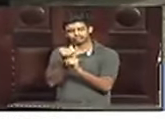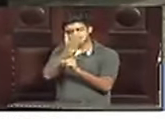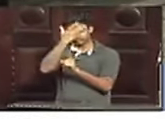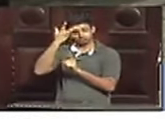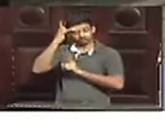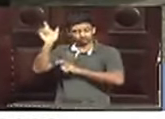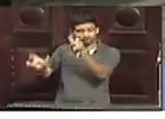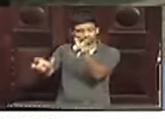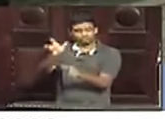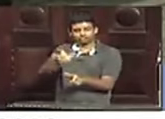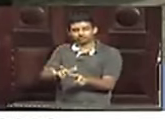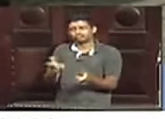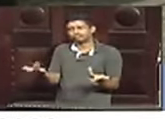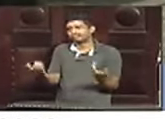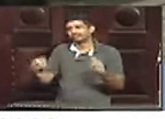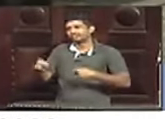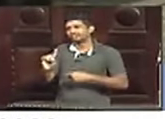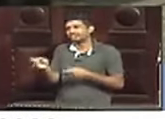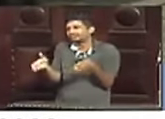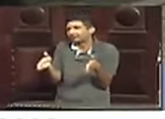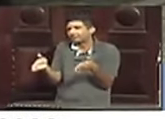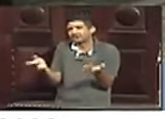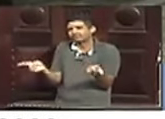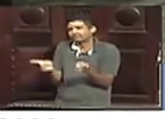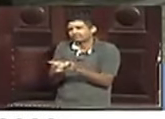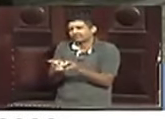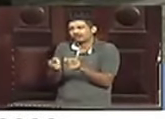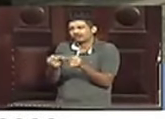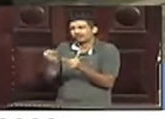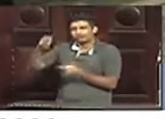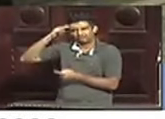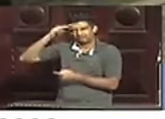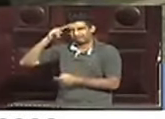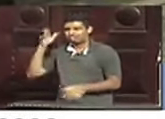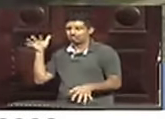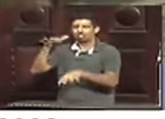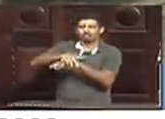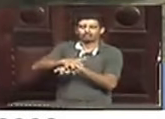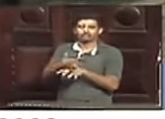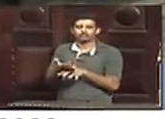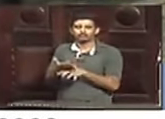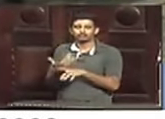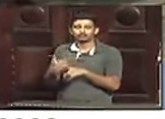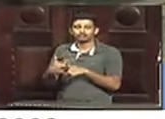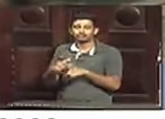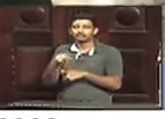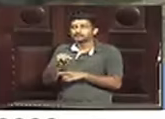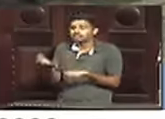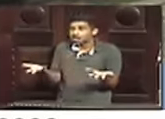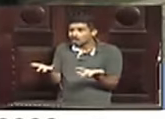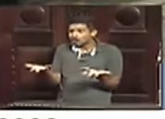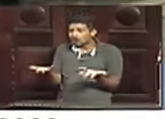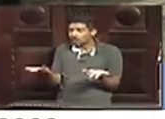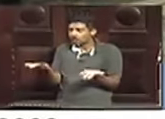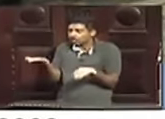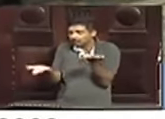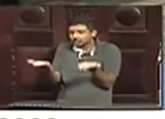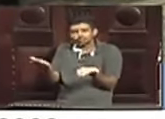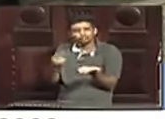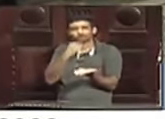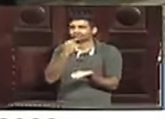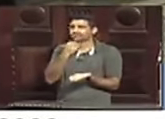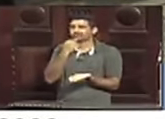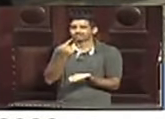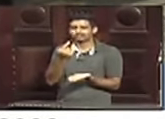nada adiantará esse curto período de intervenção militar, porque se no momento não consegue conter os atos